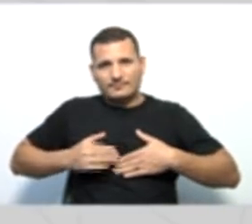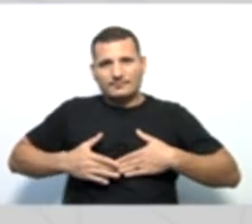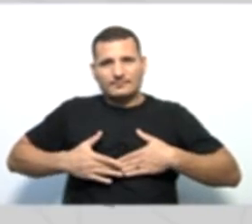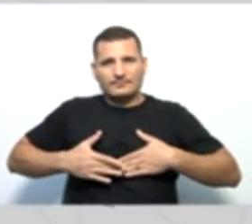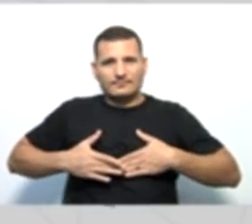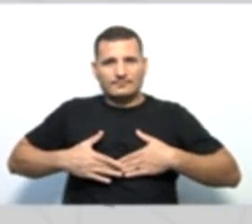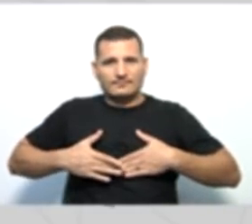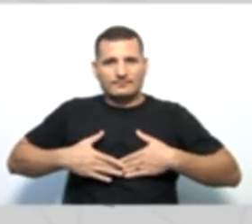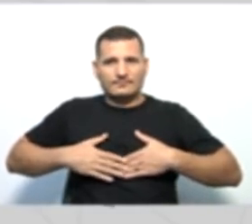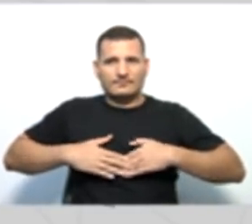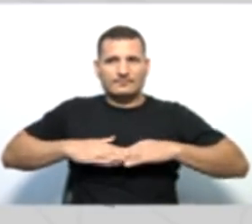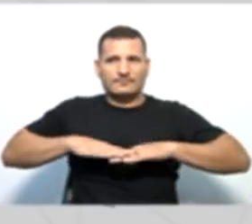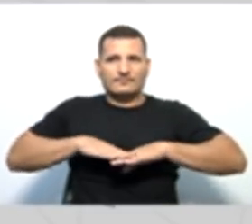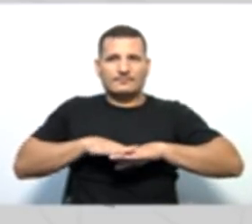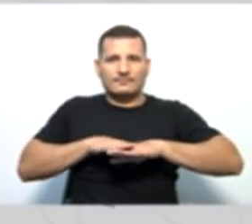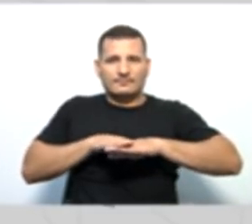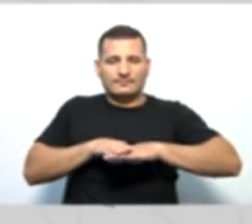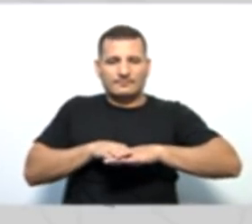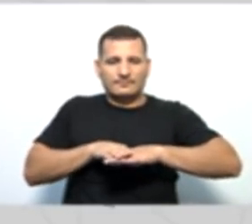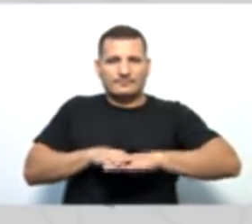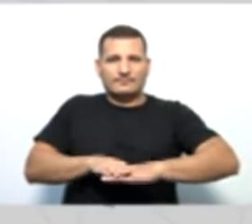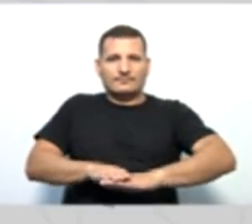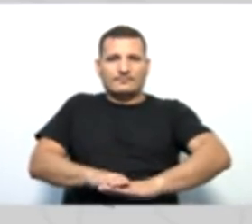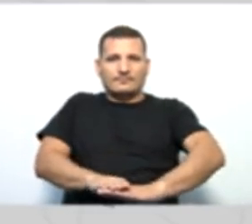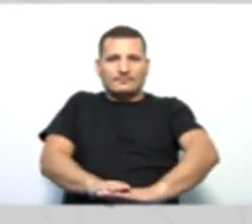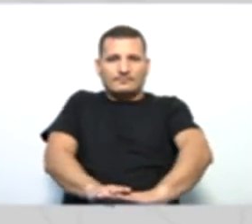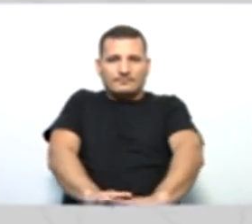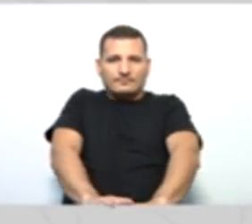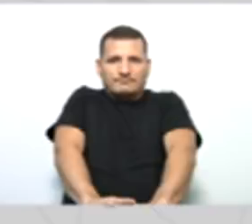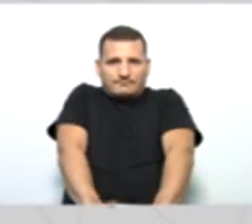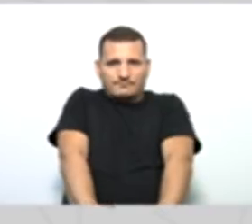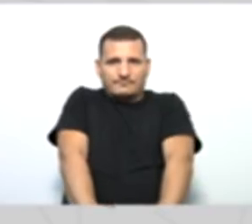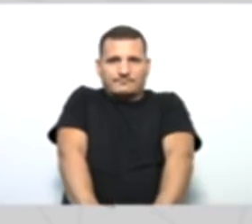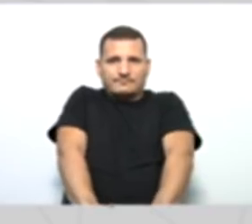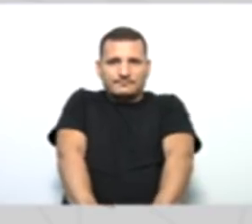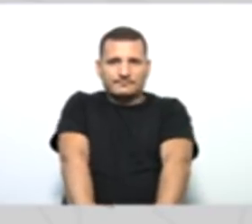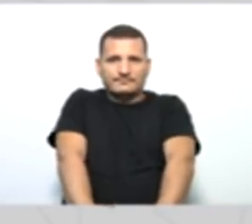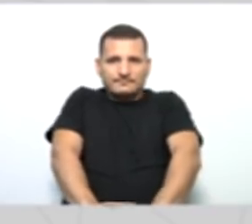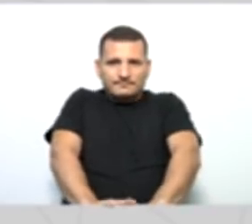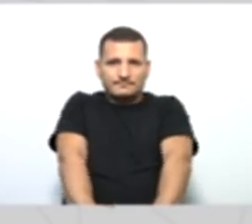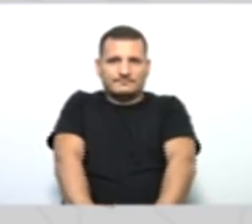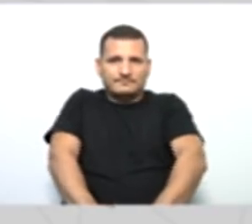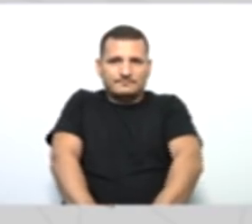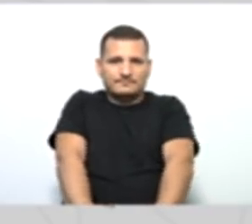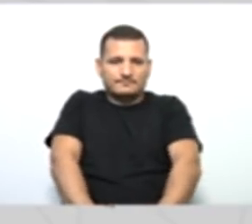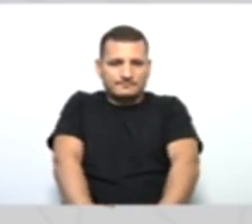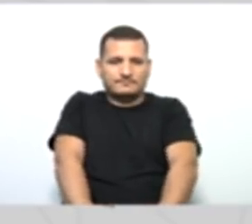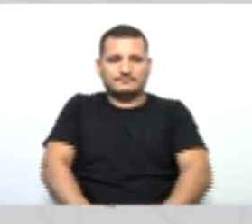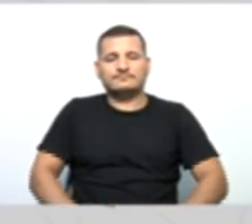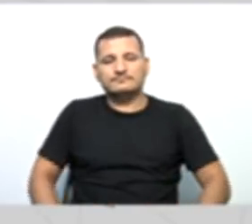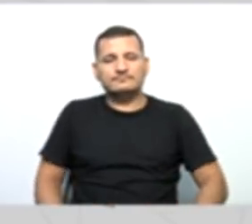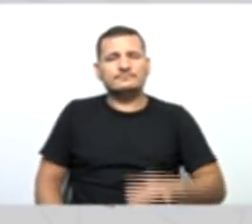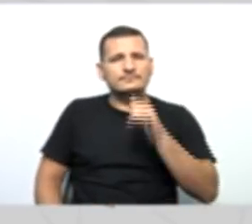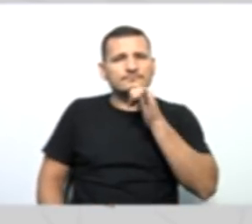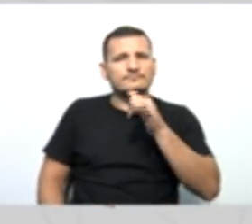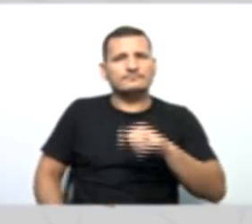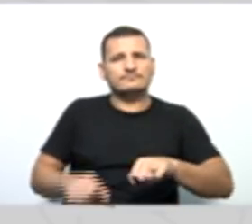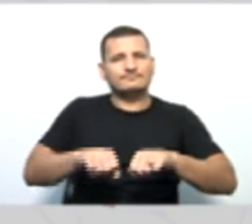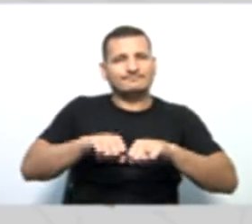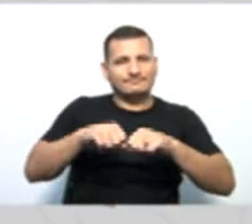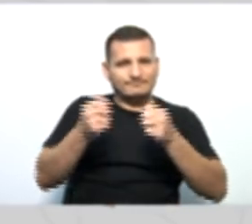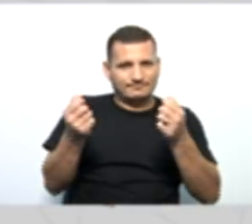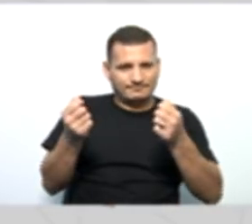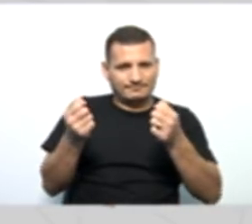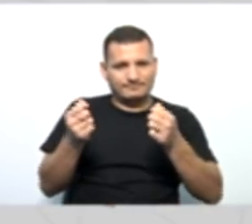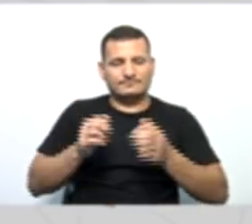então com os braços retinhos, a massagem cardíaca. Fratura, puxa, volta e meia acontecem umas fraturas